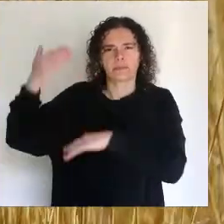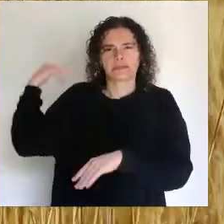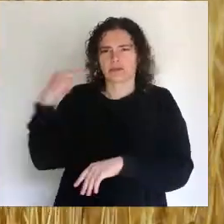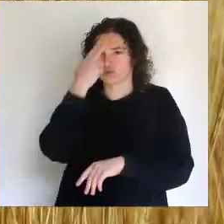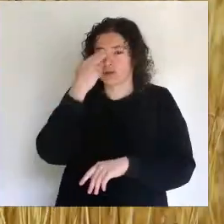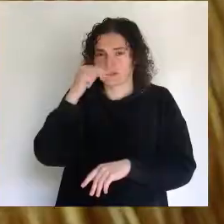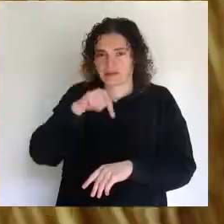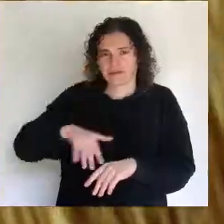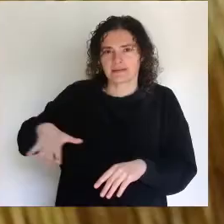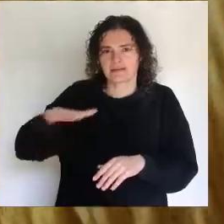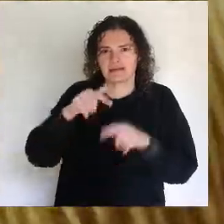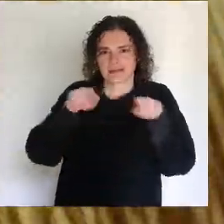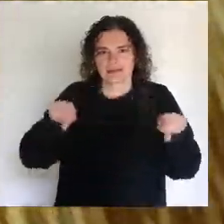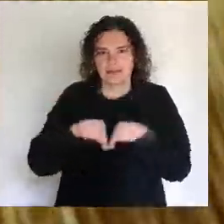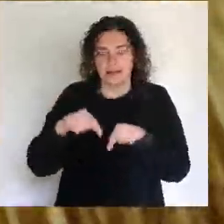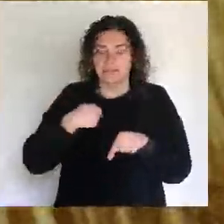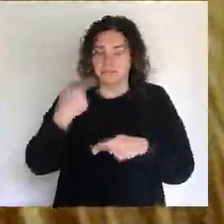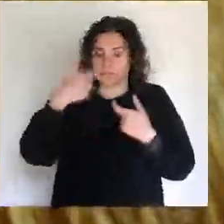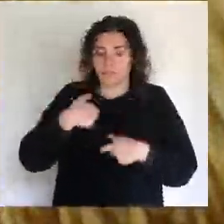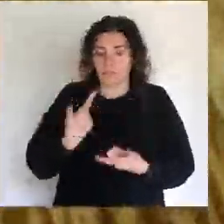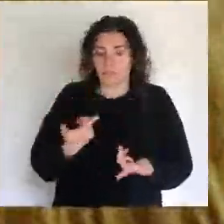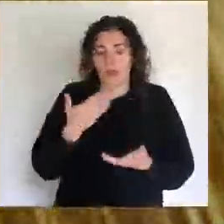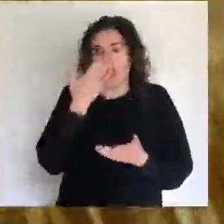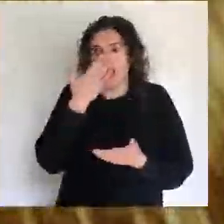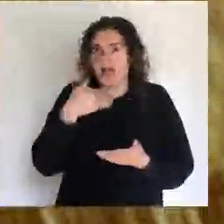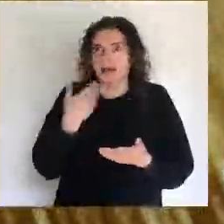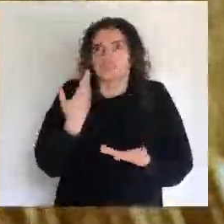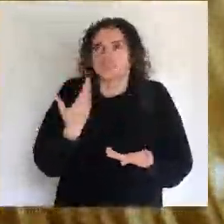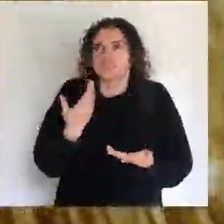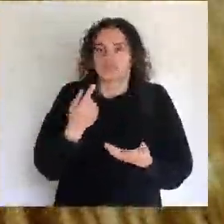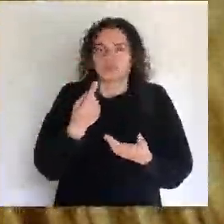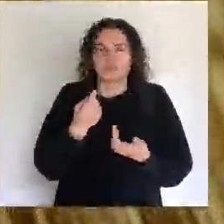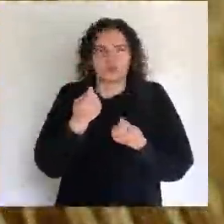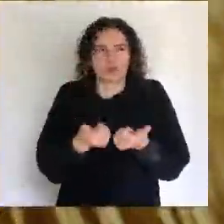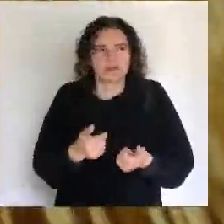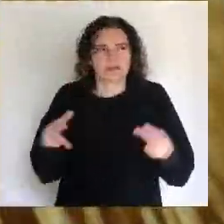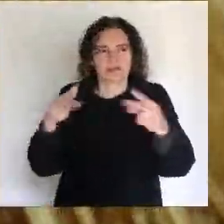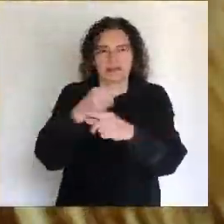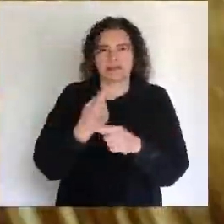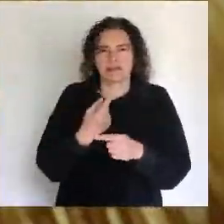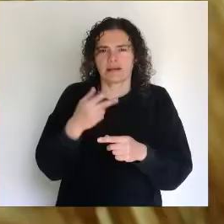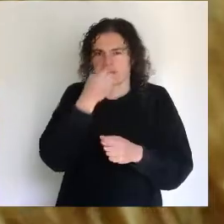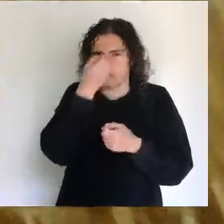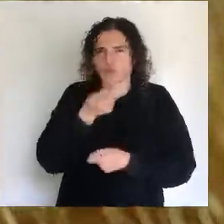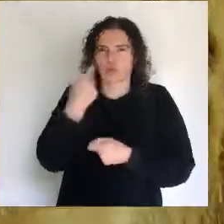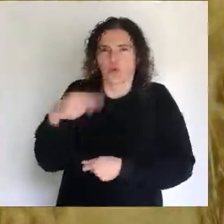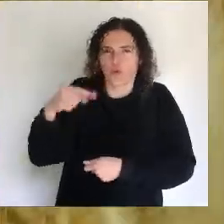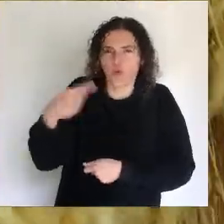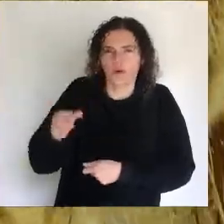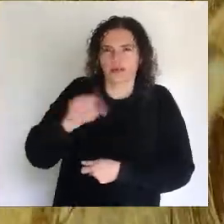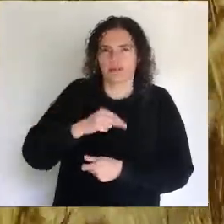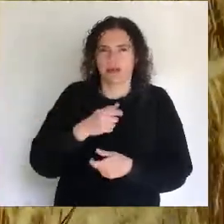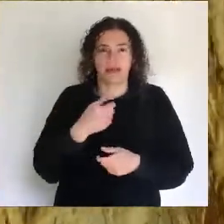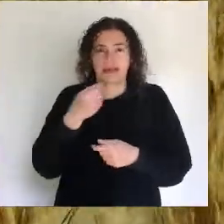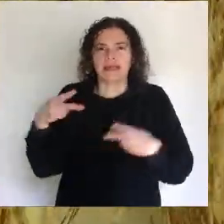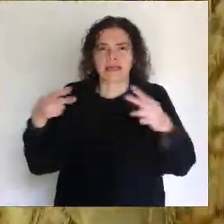histórico da própria sala. No entanto, para mim ela funciona quase como uma crítica à monocultura e uma crítica ao controle